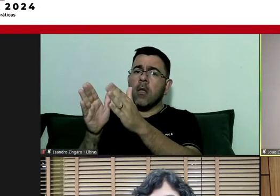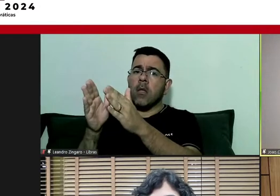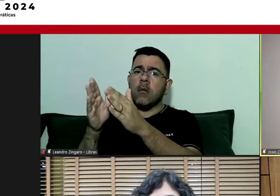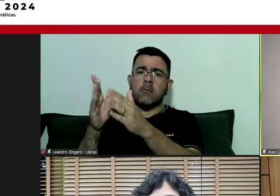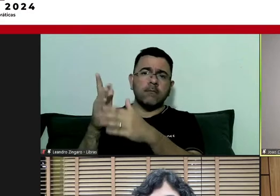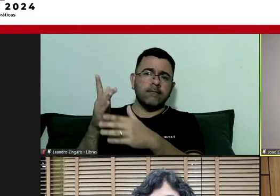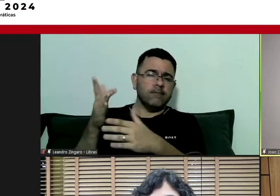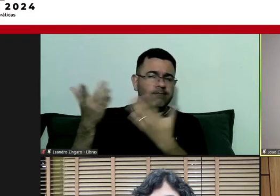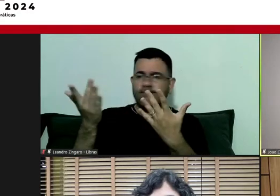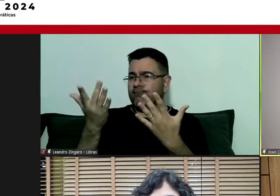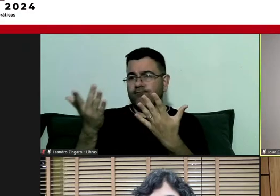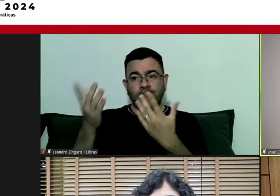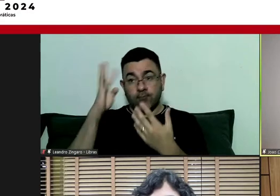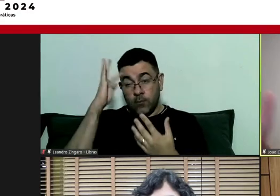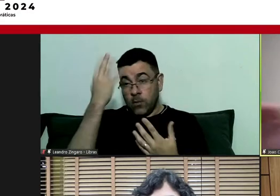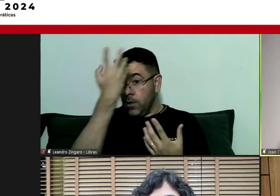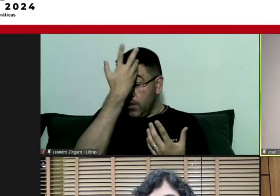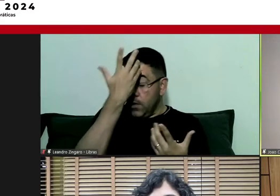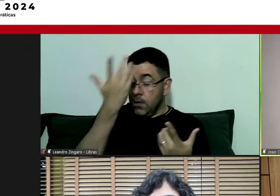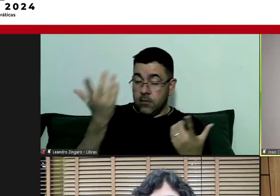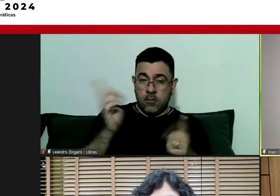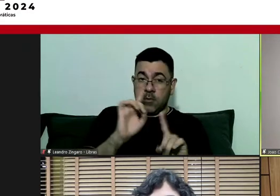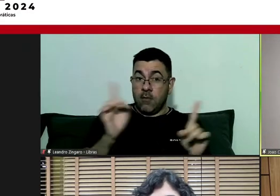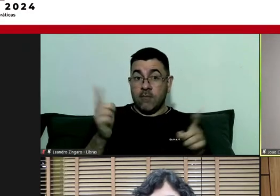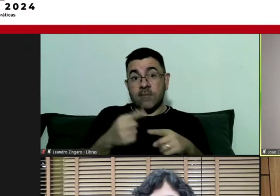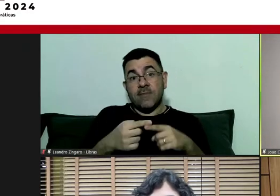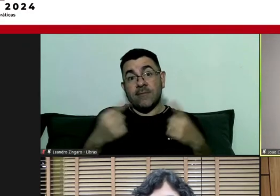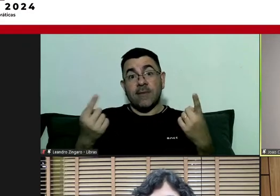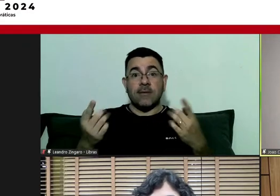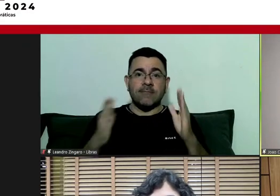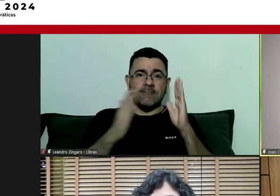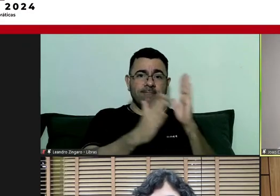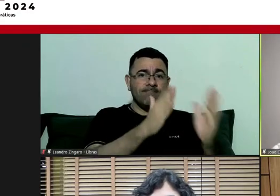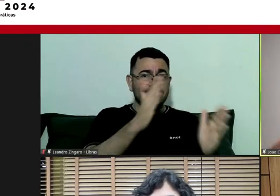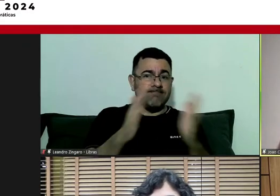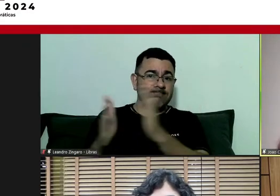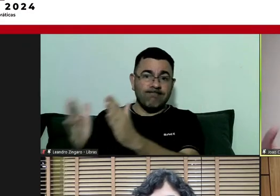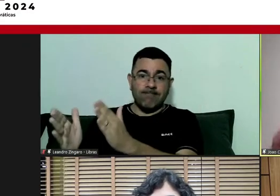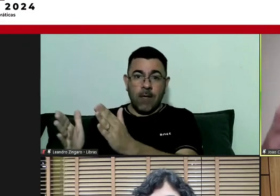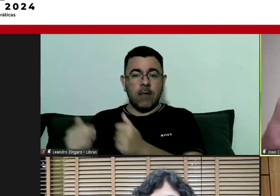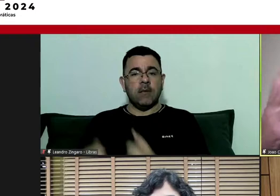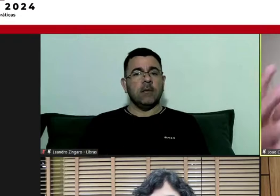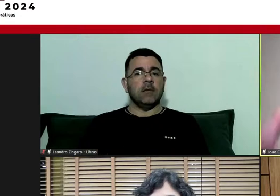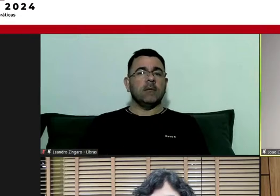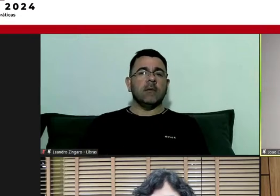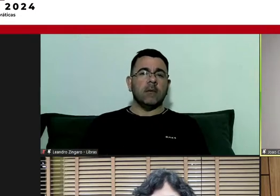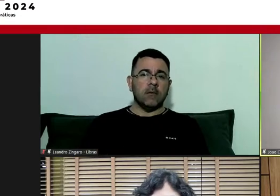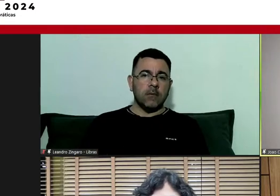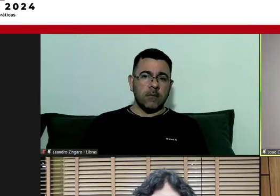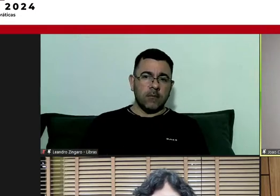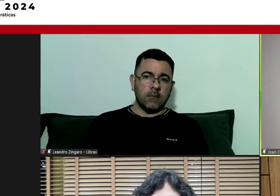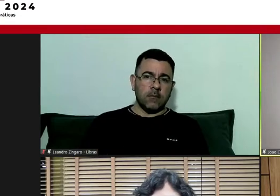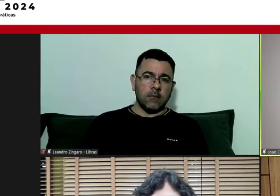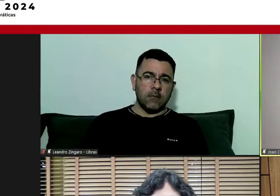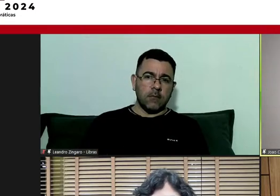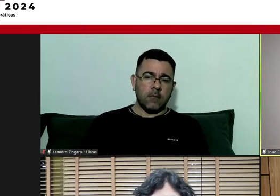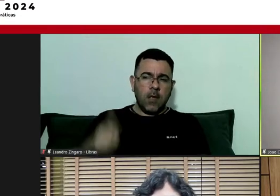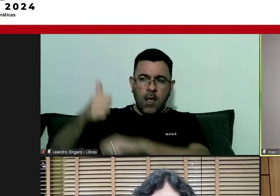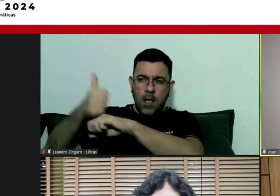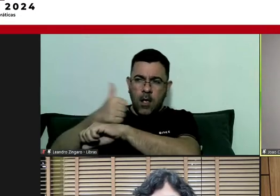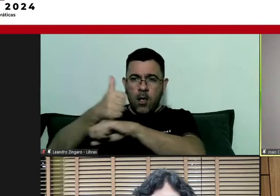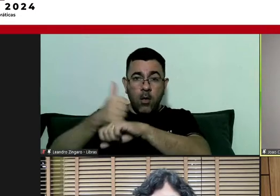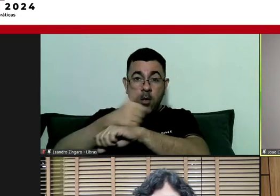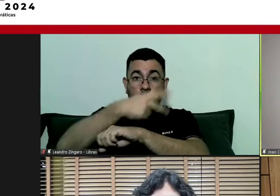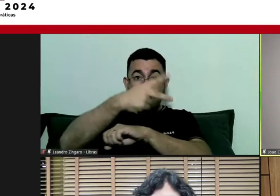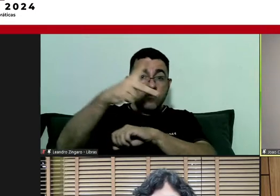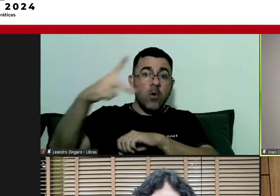mas como também não é dentro da do outro aí fica no Limbo Então essa proatividade do serviço público é o nosso próximo